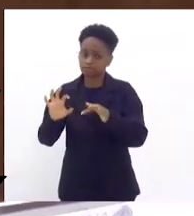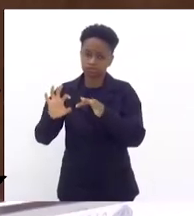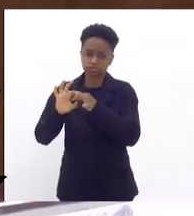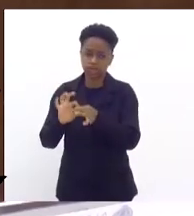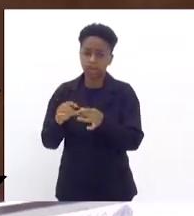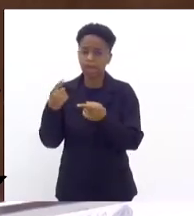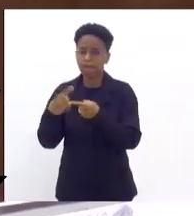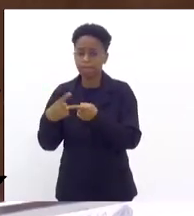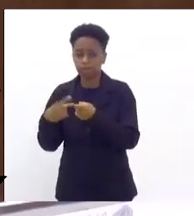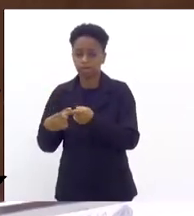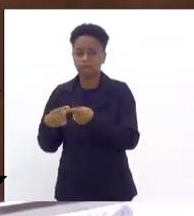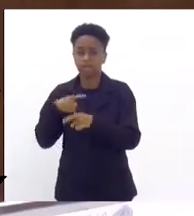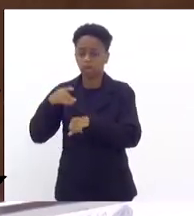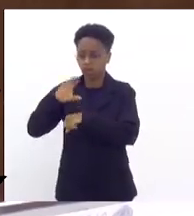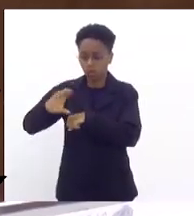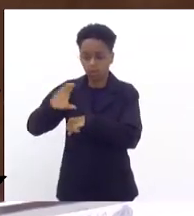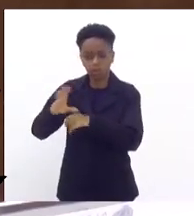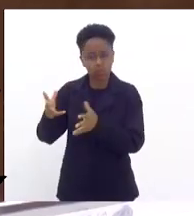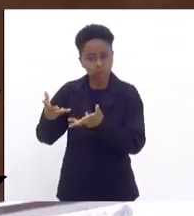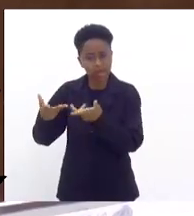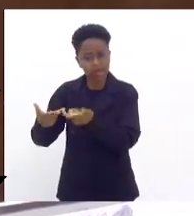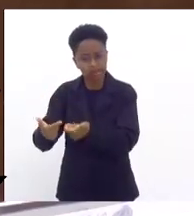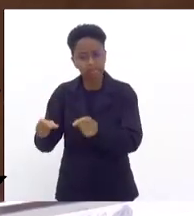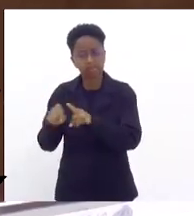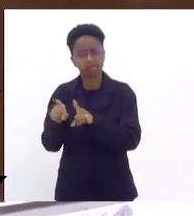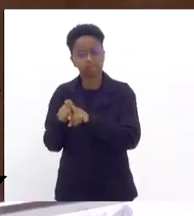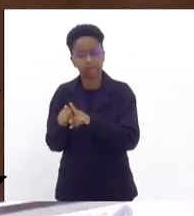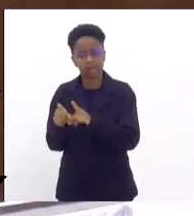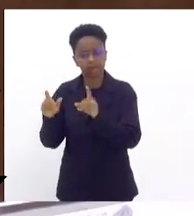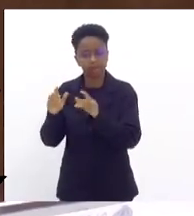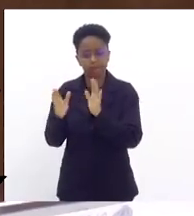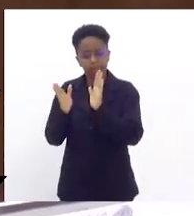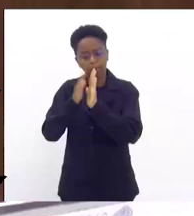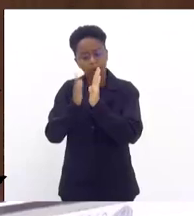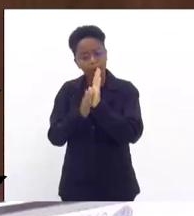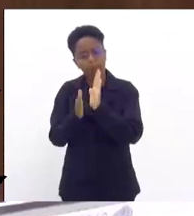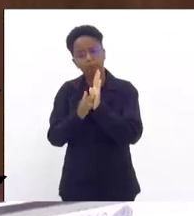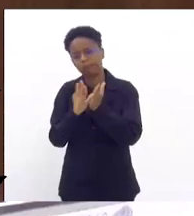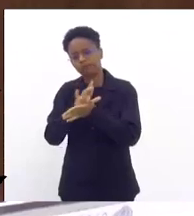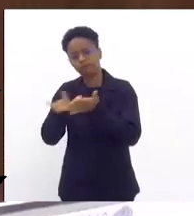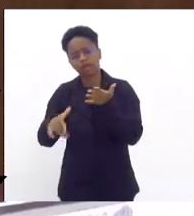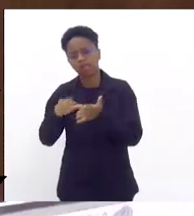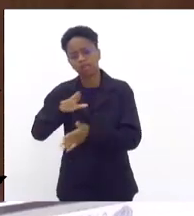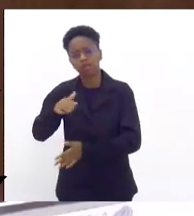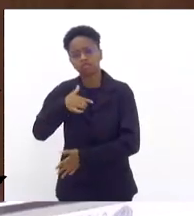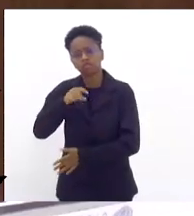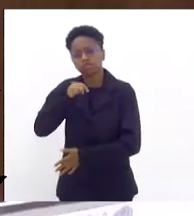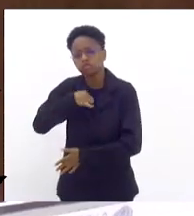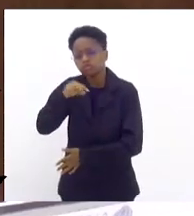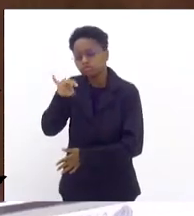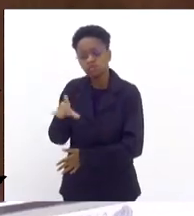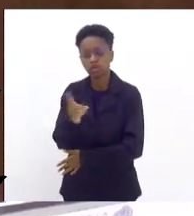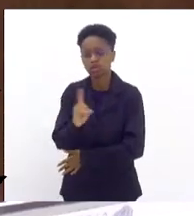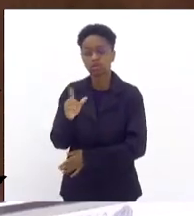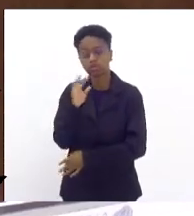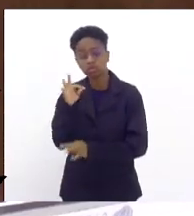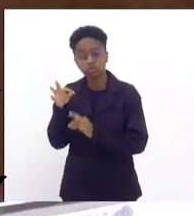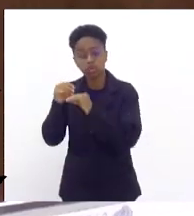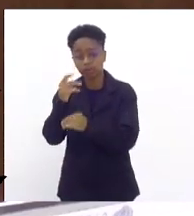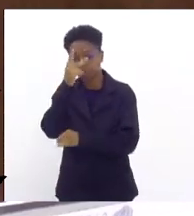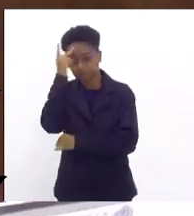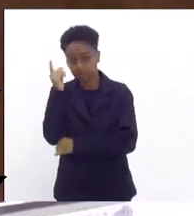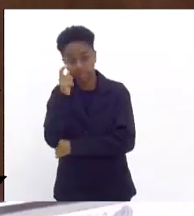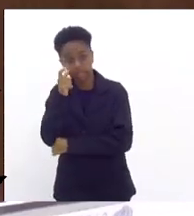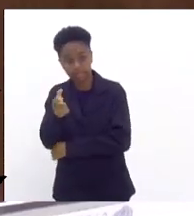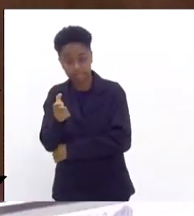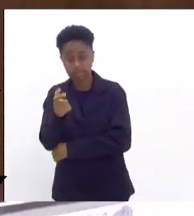são cursos de qualificação, além disso tudo que eles propõem, não só a mim, a todas as pessoas que realmente estejam interessadas,